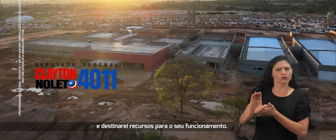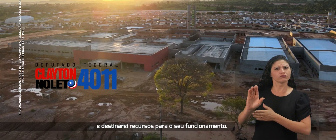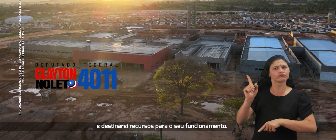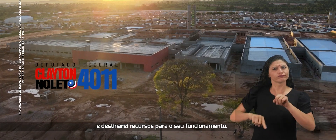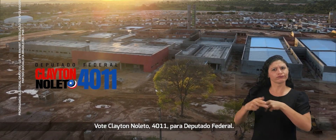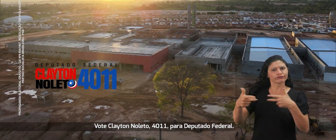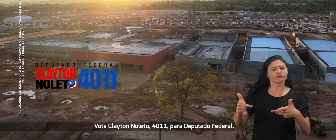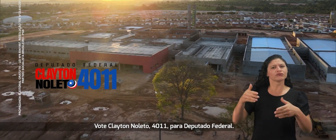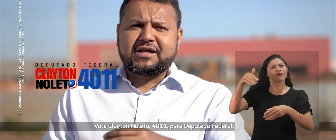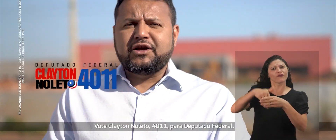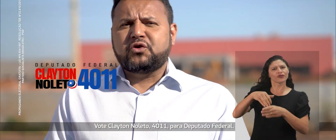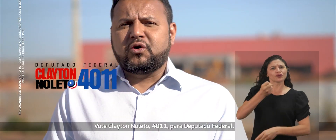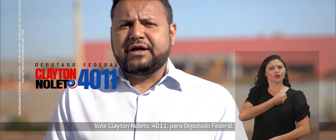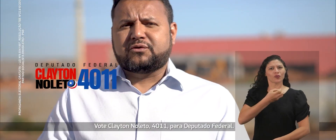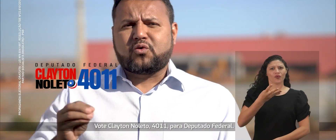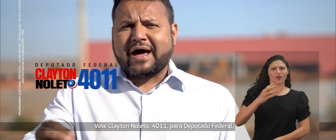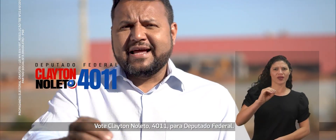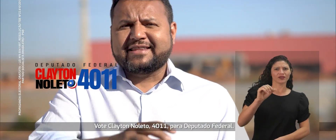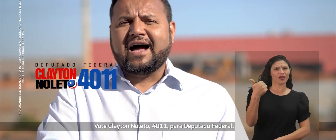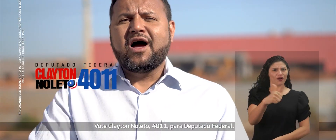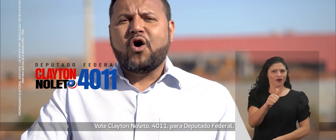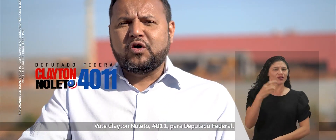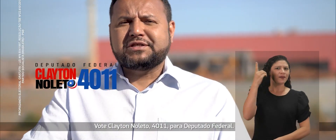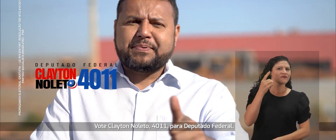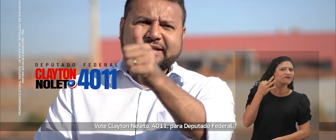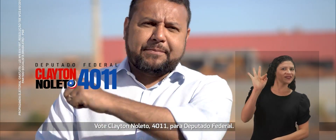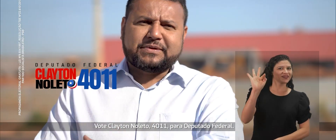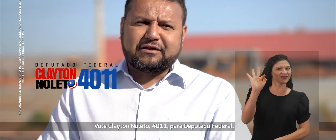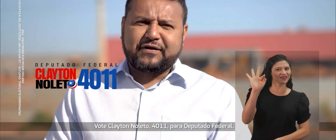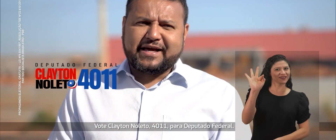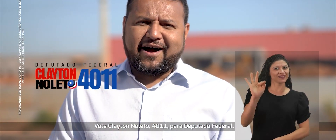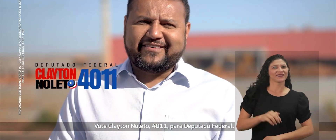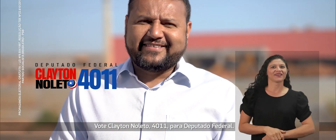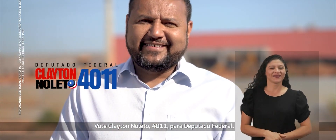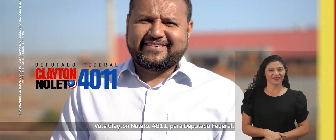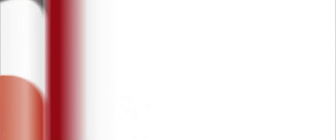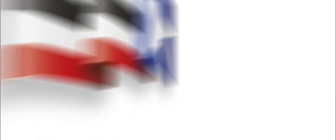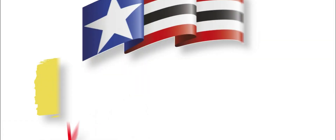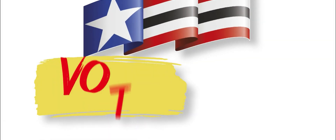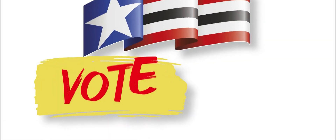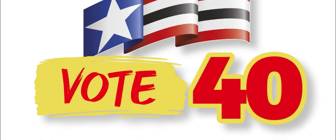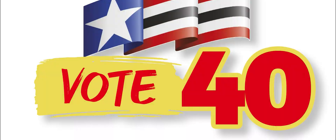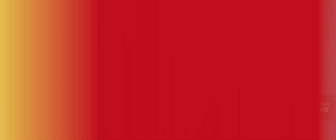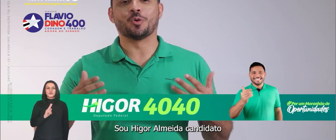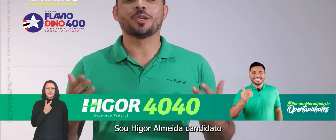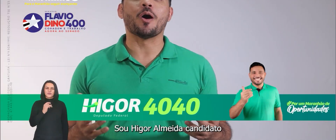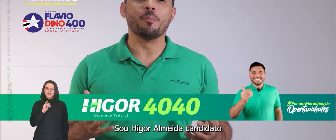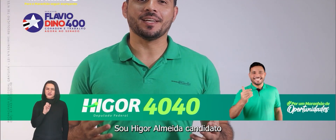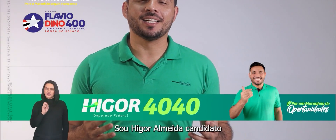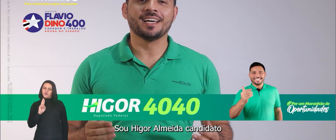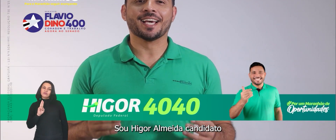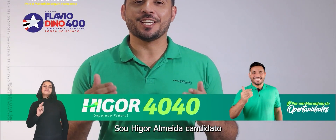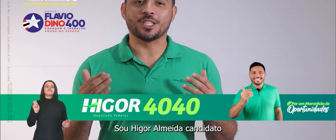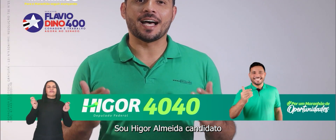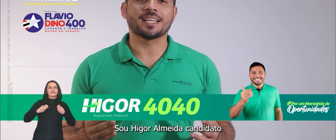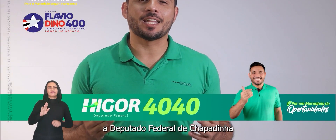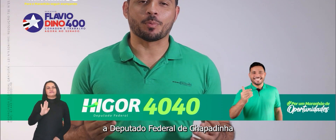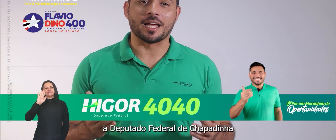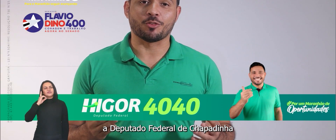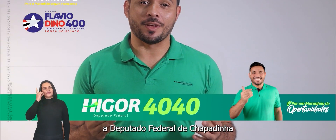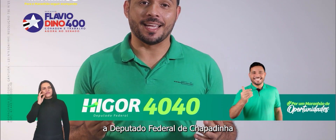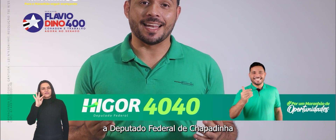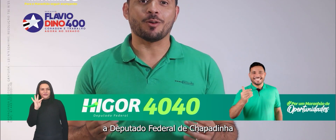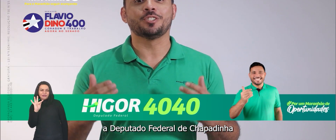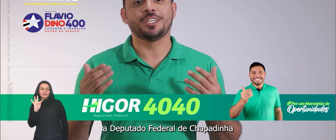seu funcionamento. Vote Cleiton Noleto, 4011 para deputado federal. Vote 40. Sou Igor Almeida, candidato